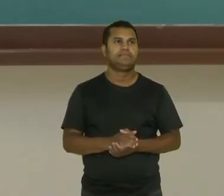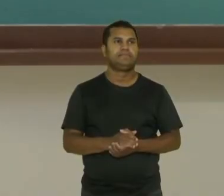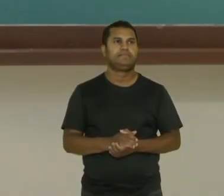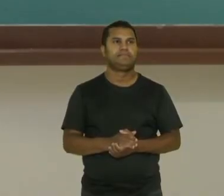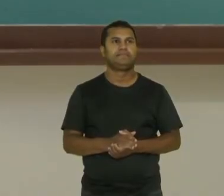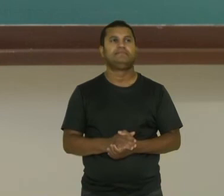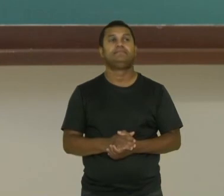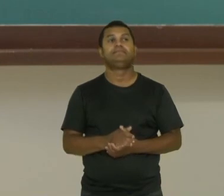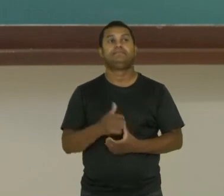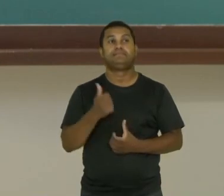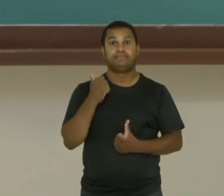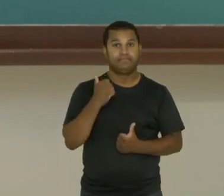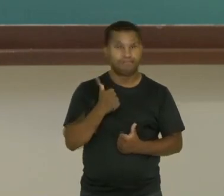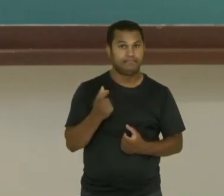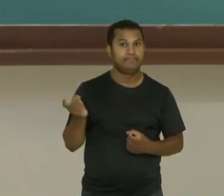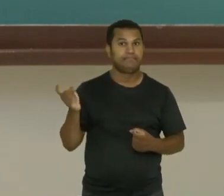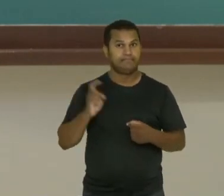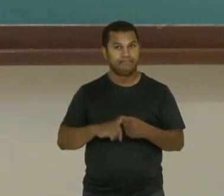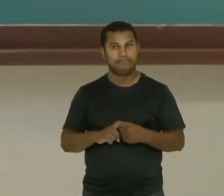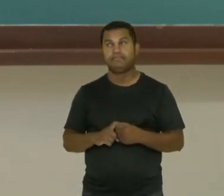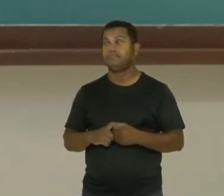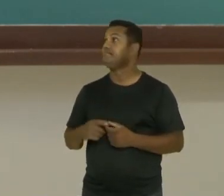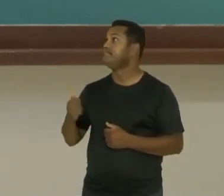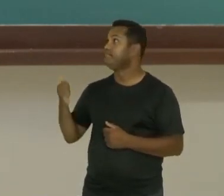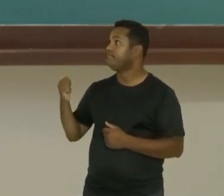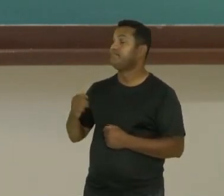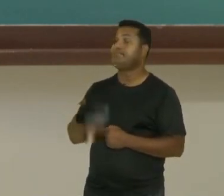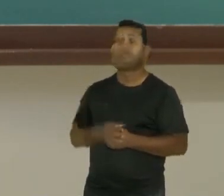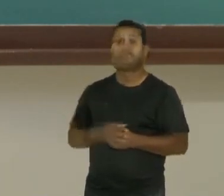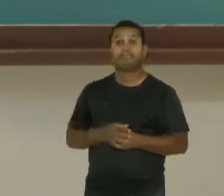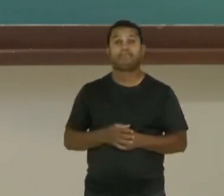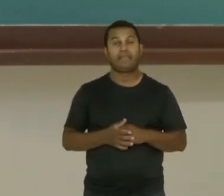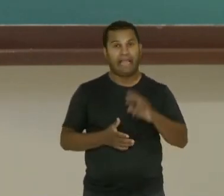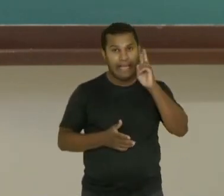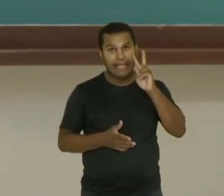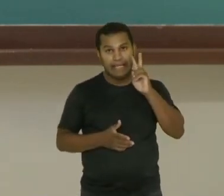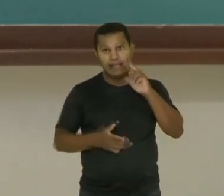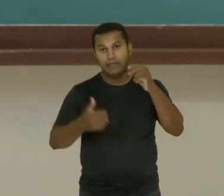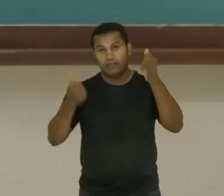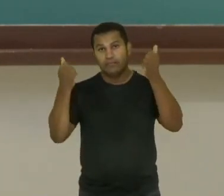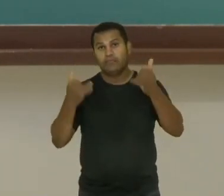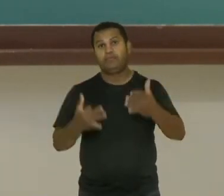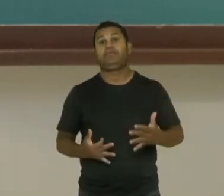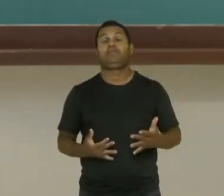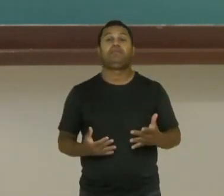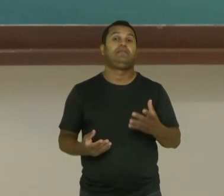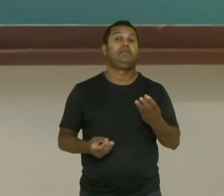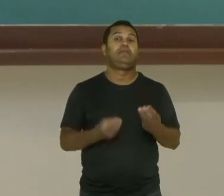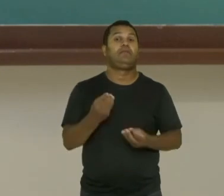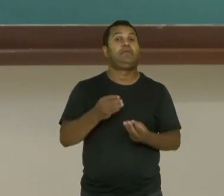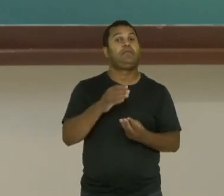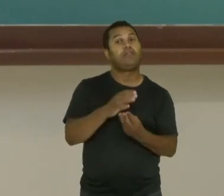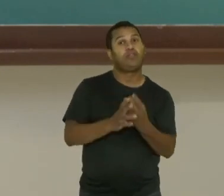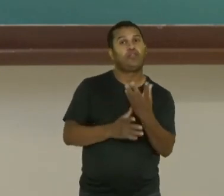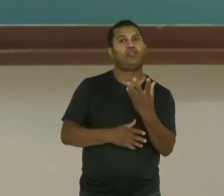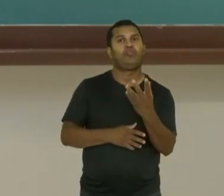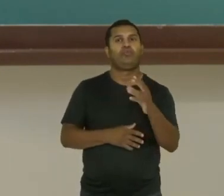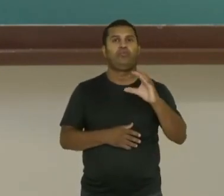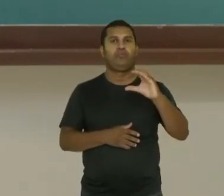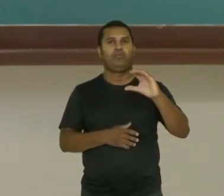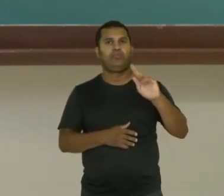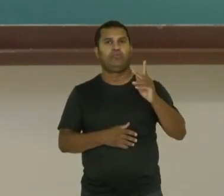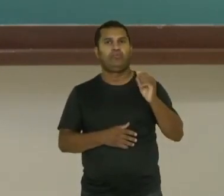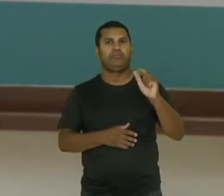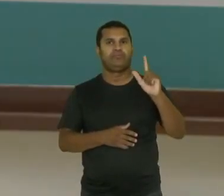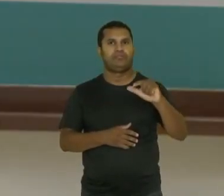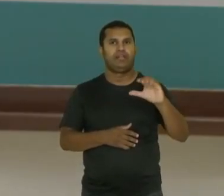Oi, pessoal, voltamos. E aí, vocês conseguiram lembrar as explicações para a origem do nome tchá-tchá-tchá? Então,